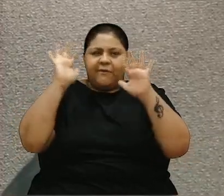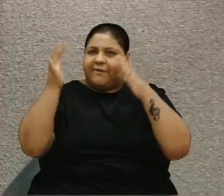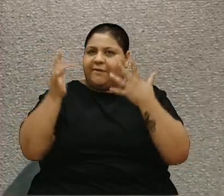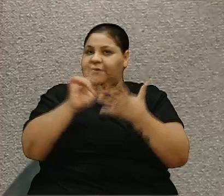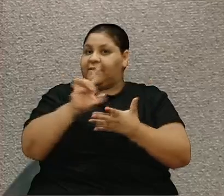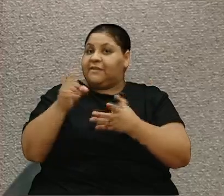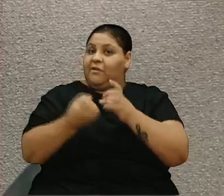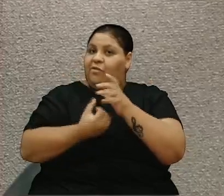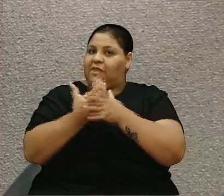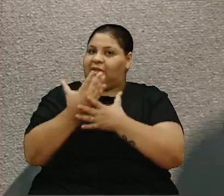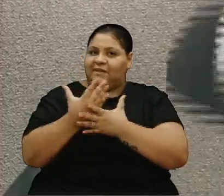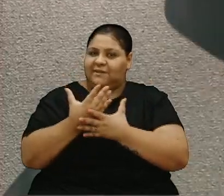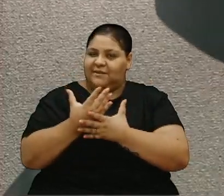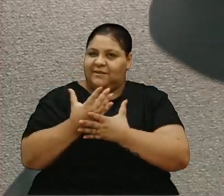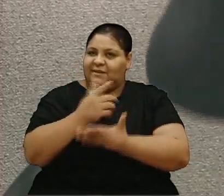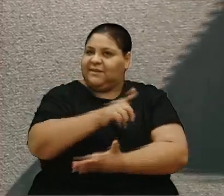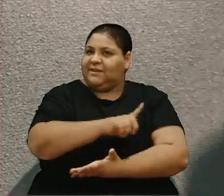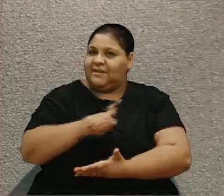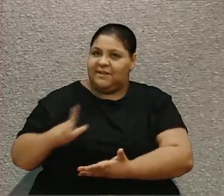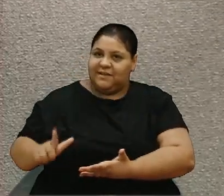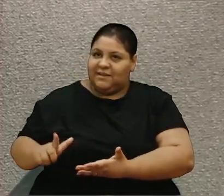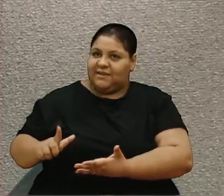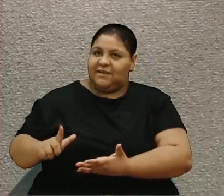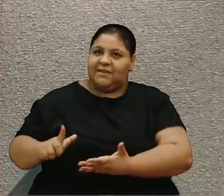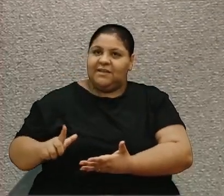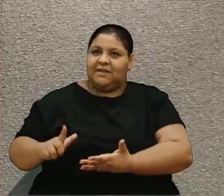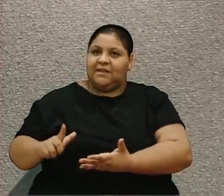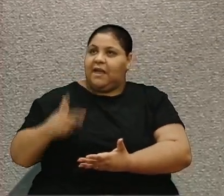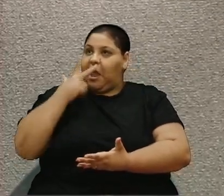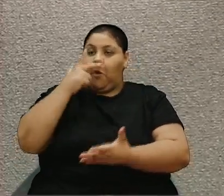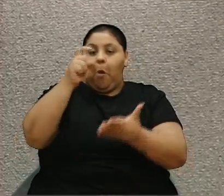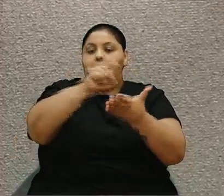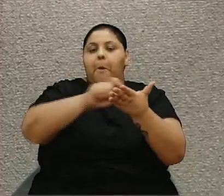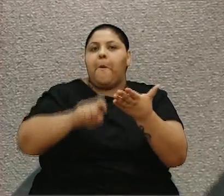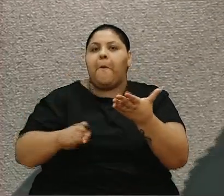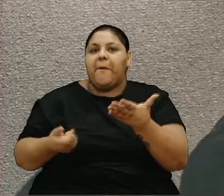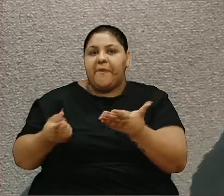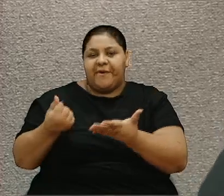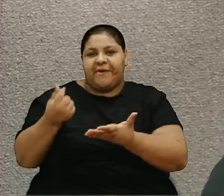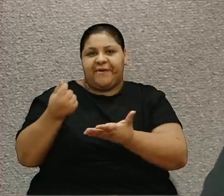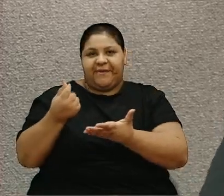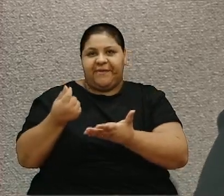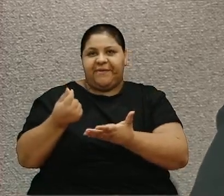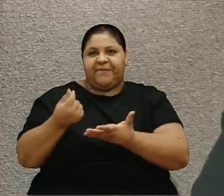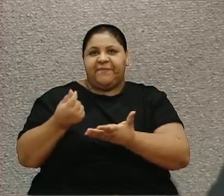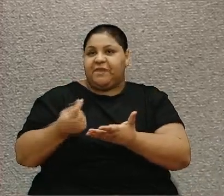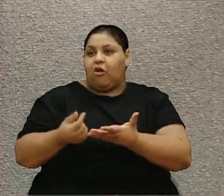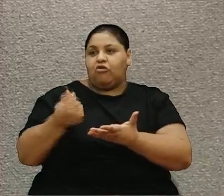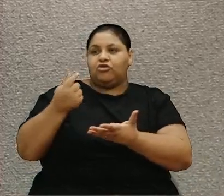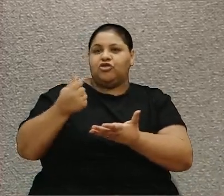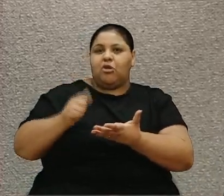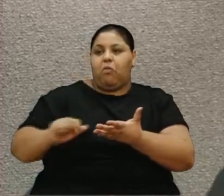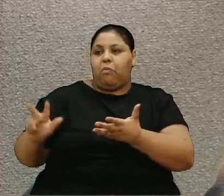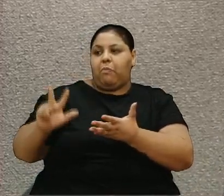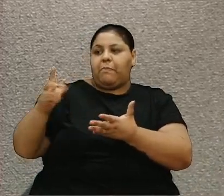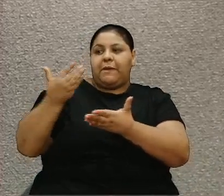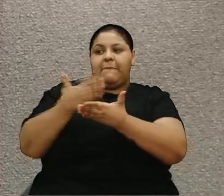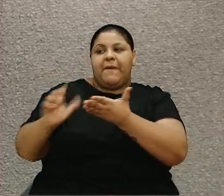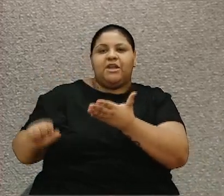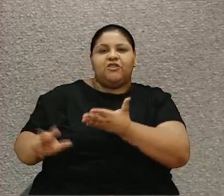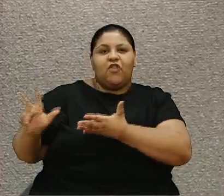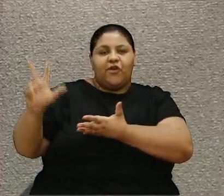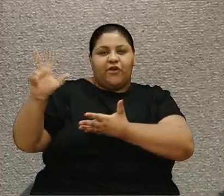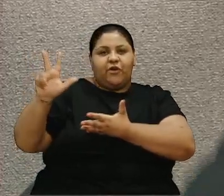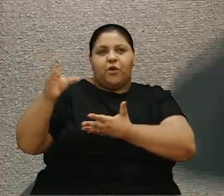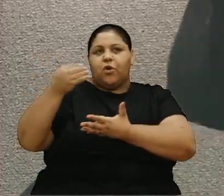não existe, o governo imprimindo dinheiro, é o nosso dinheiro desvalorizado. E aí,